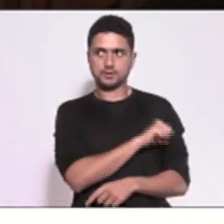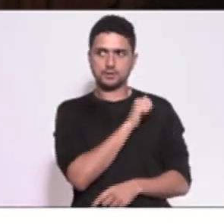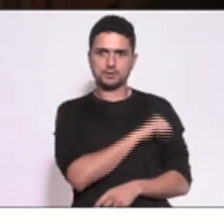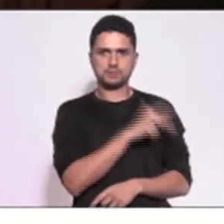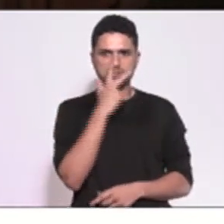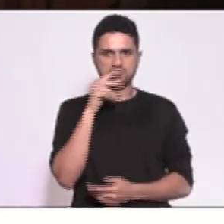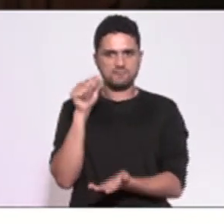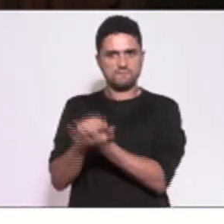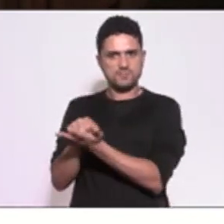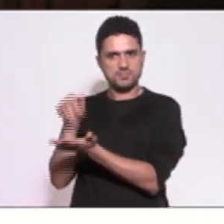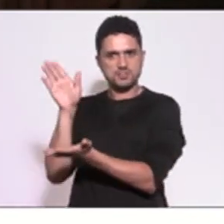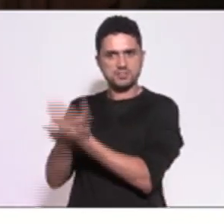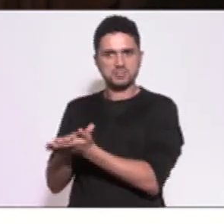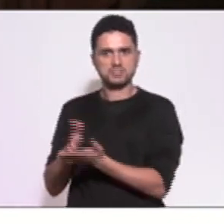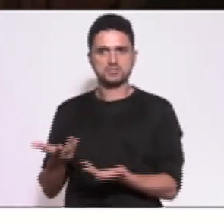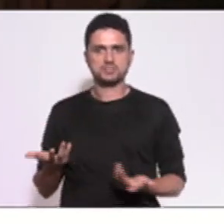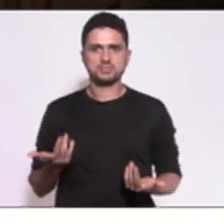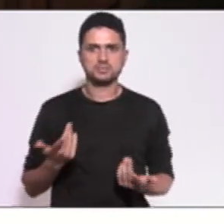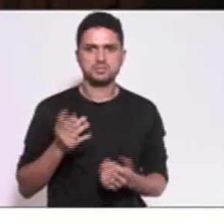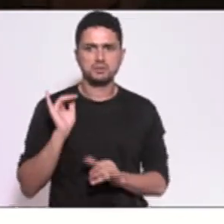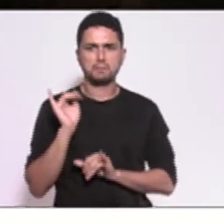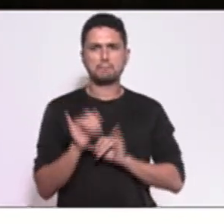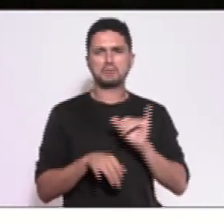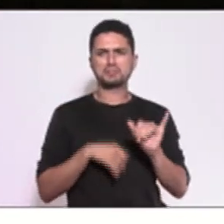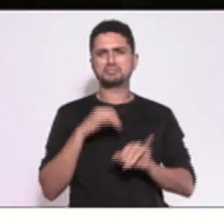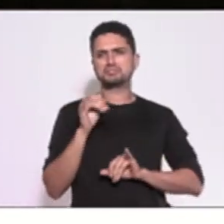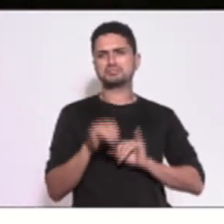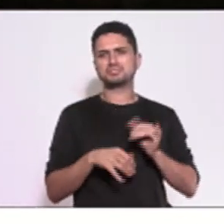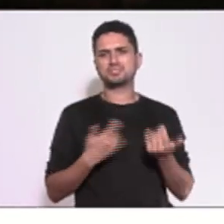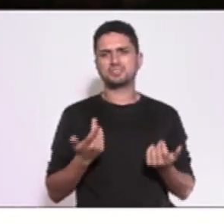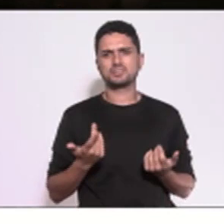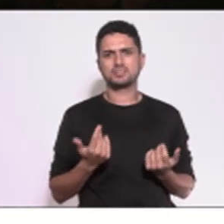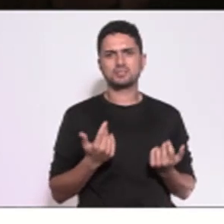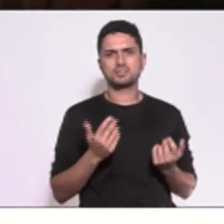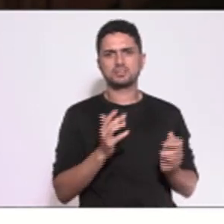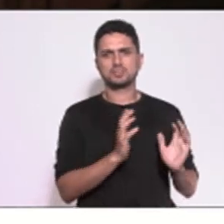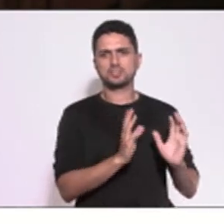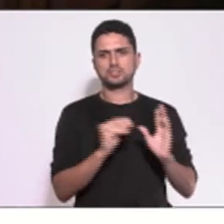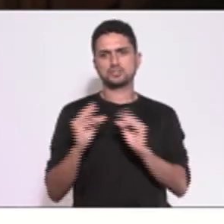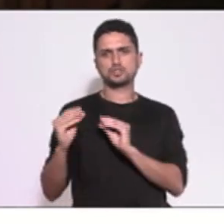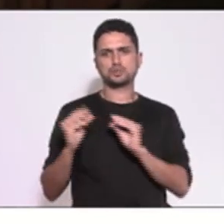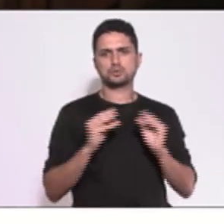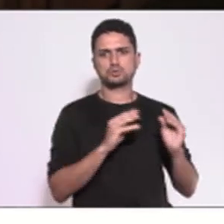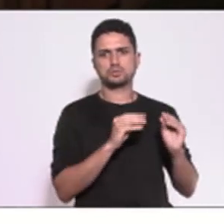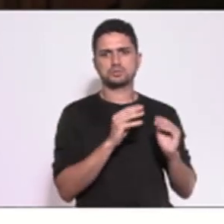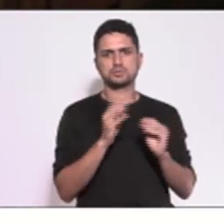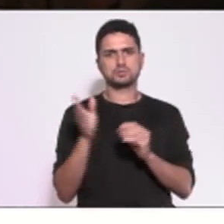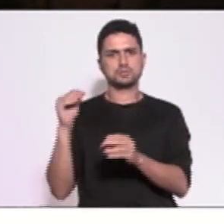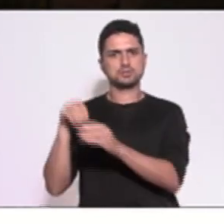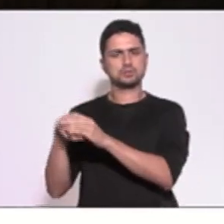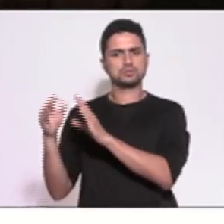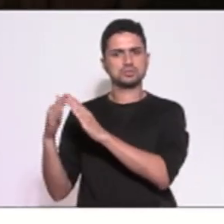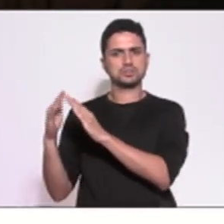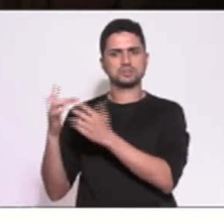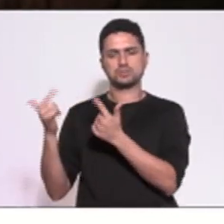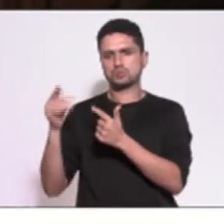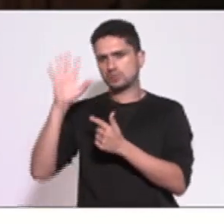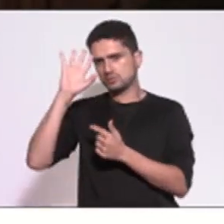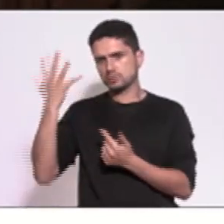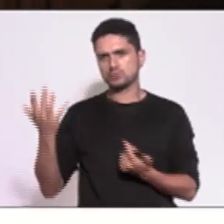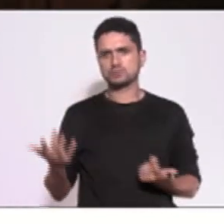vingarem de uma besteira que foi uma discussão caseira que não teve solução adequada no